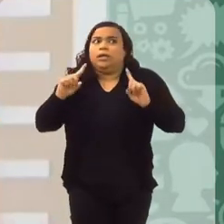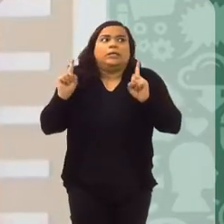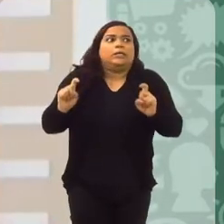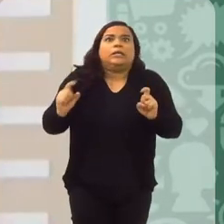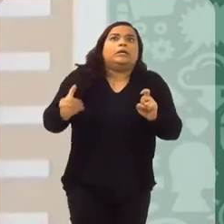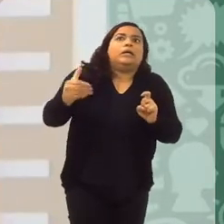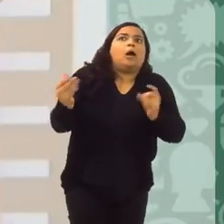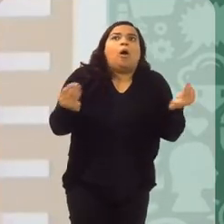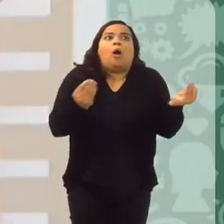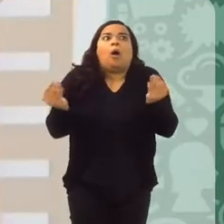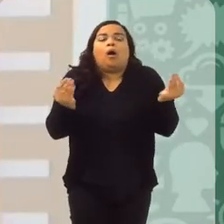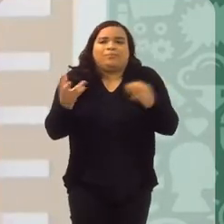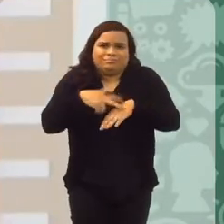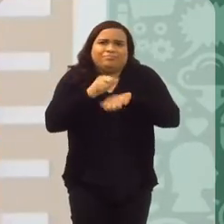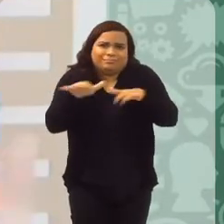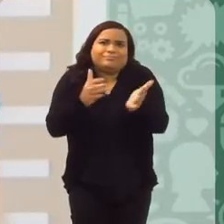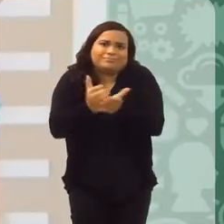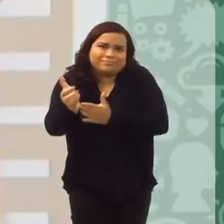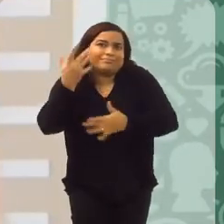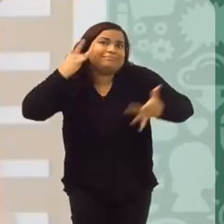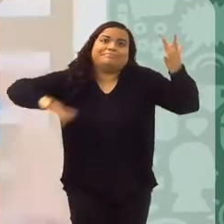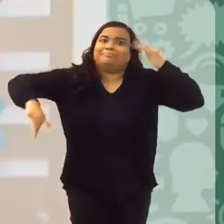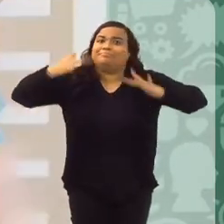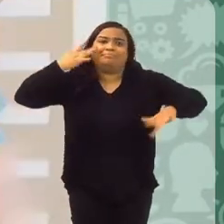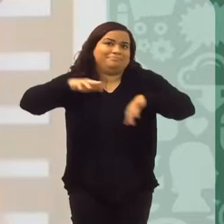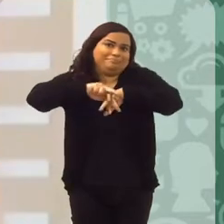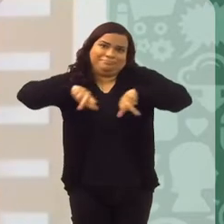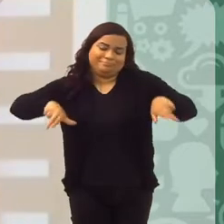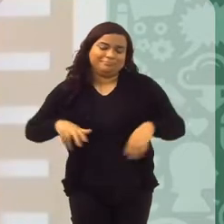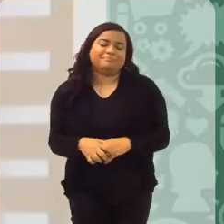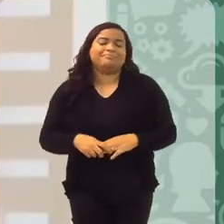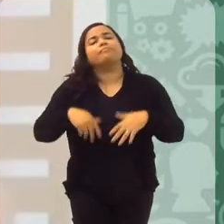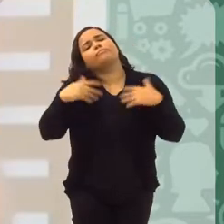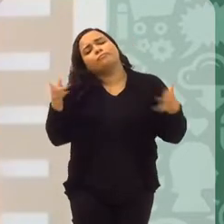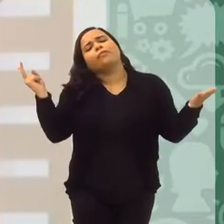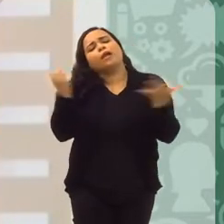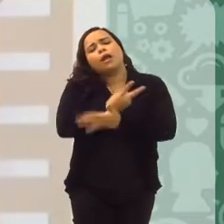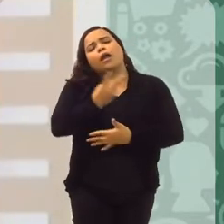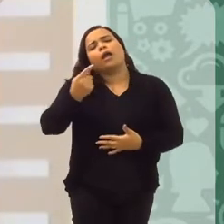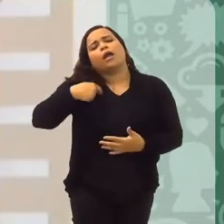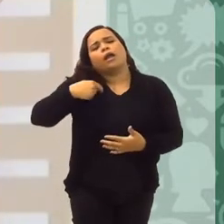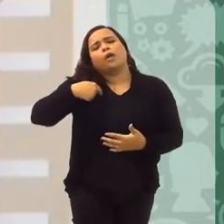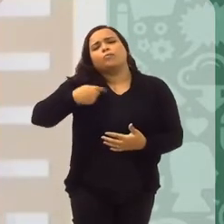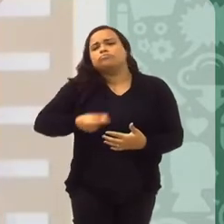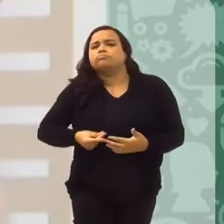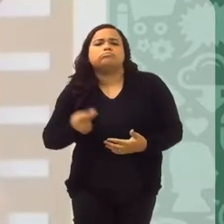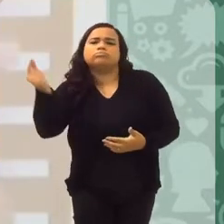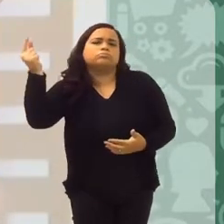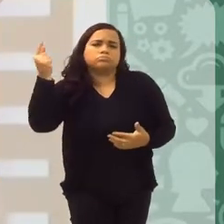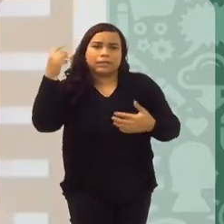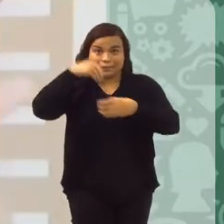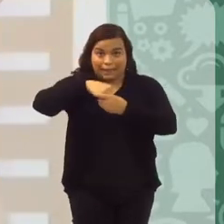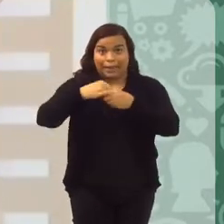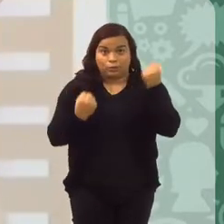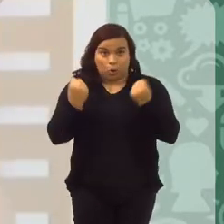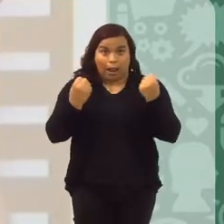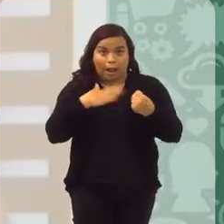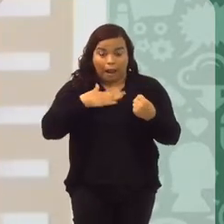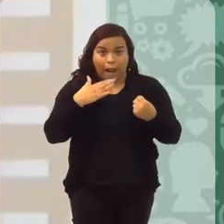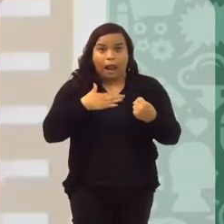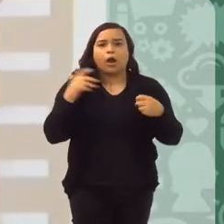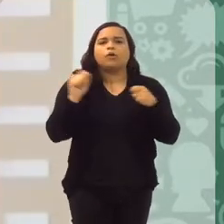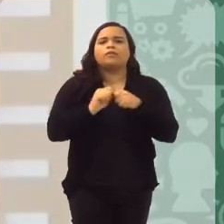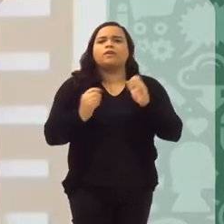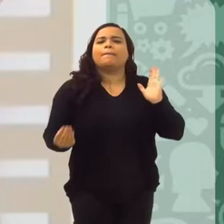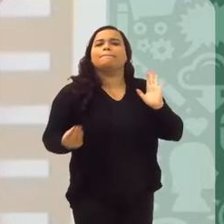viria, né? Sem saber, com certeza. E aí eu saí daquela apresentação, no carro, no transporte, eu